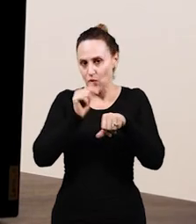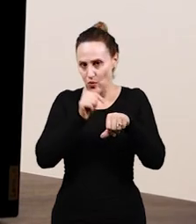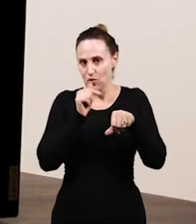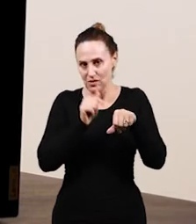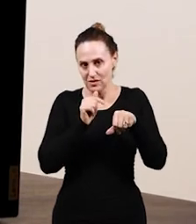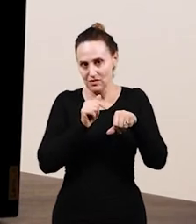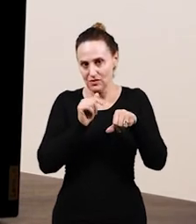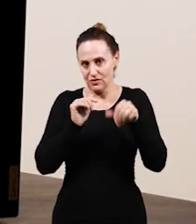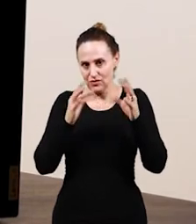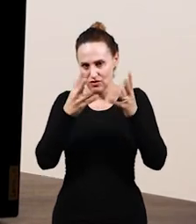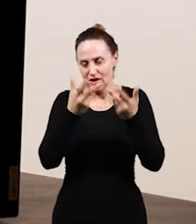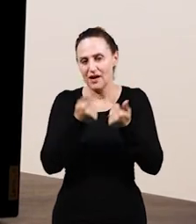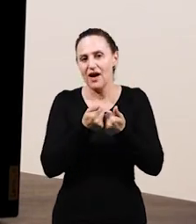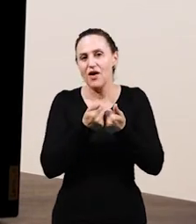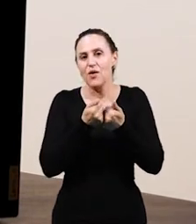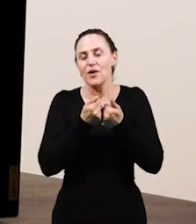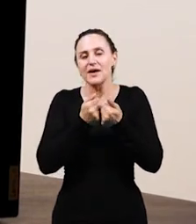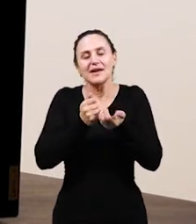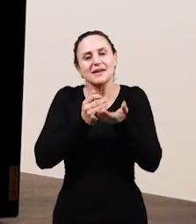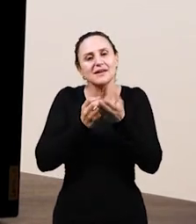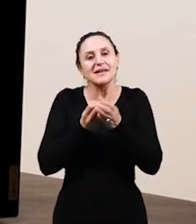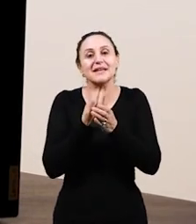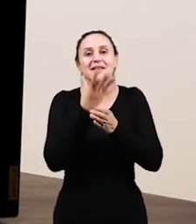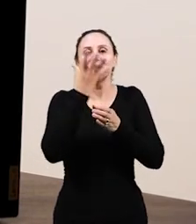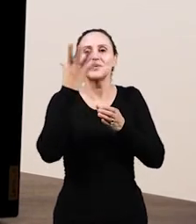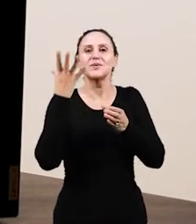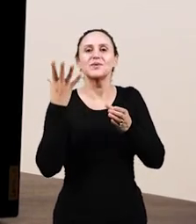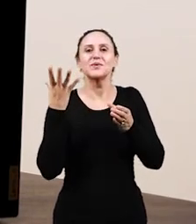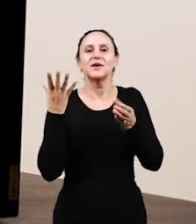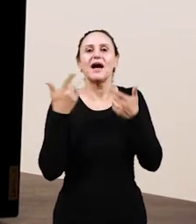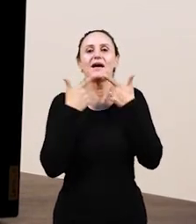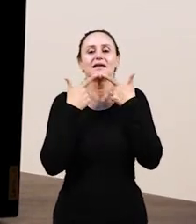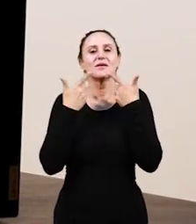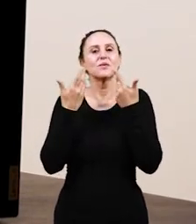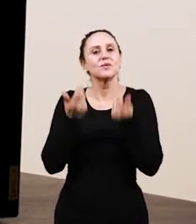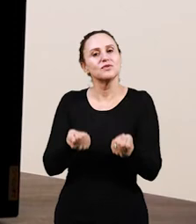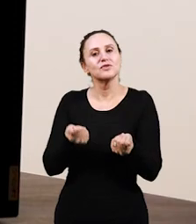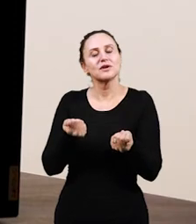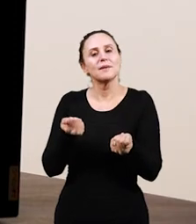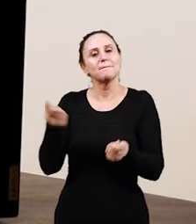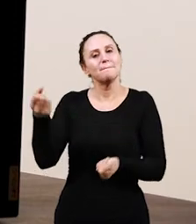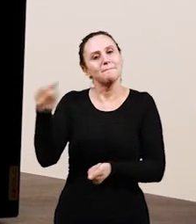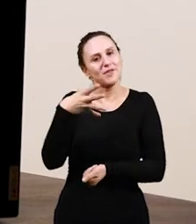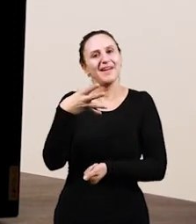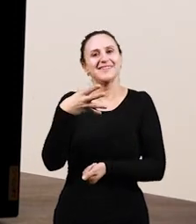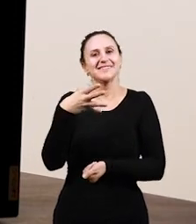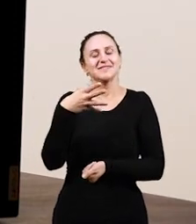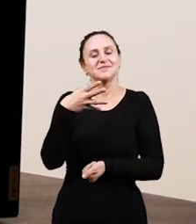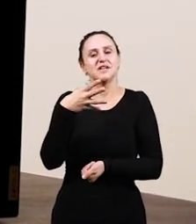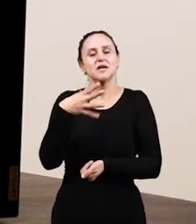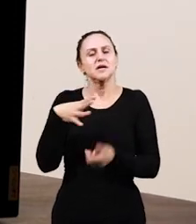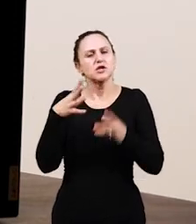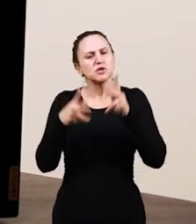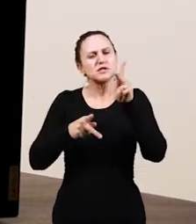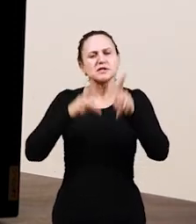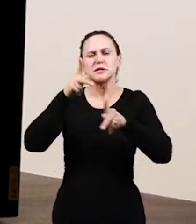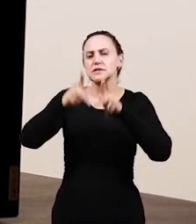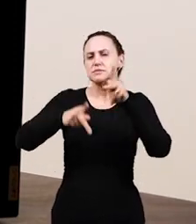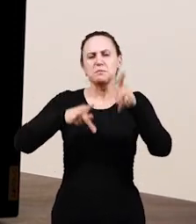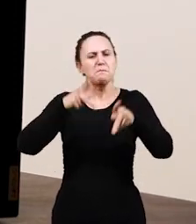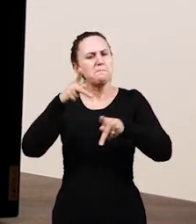ela inaugura a linguística moderna né então como eu como eu falei para vocês todos esses povos